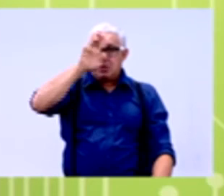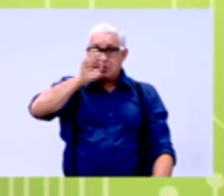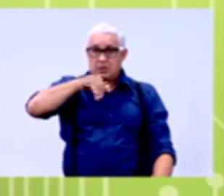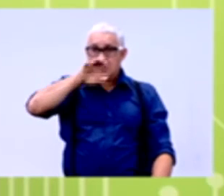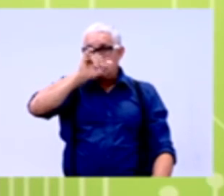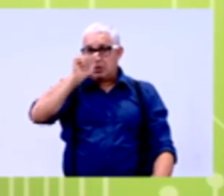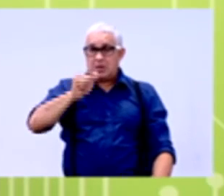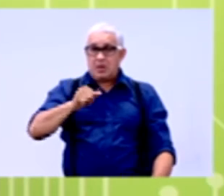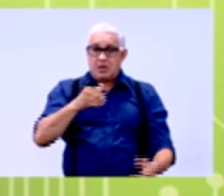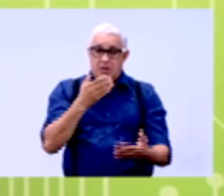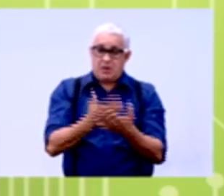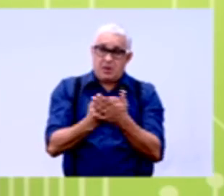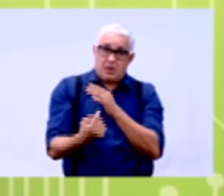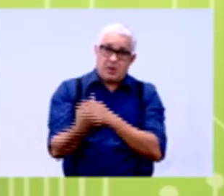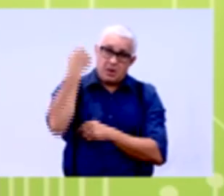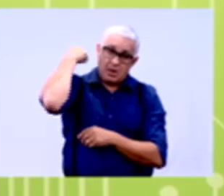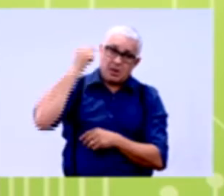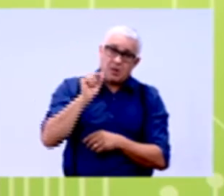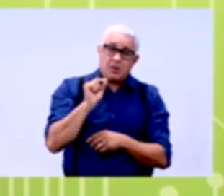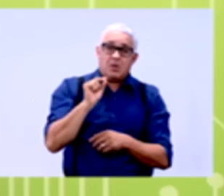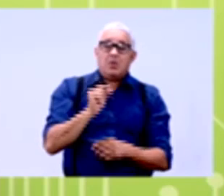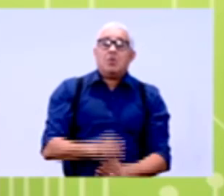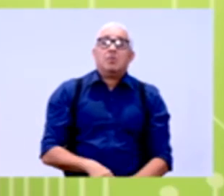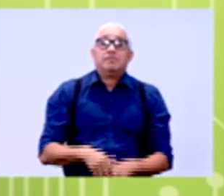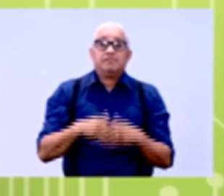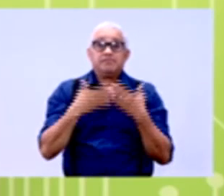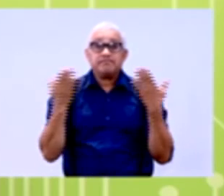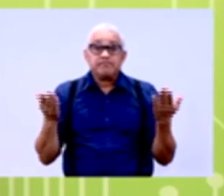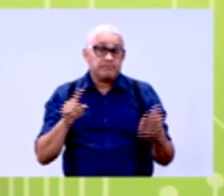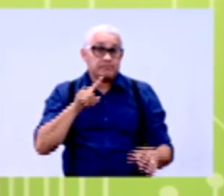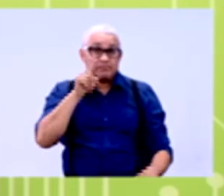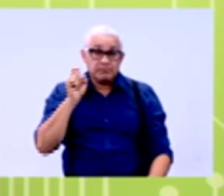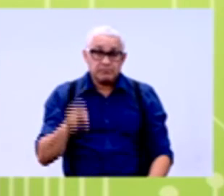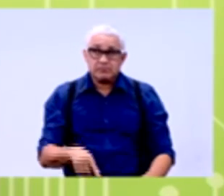anterior, qual era